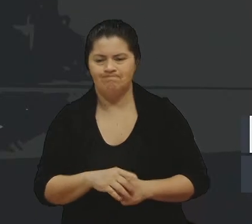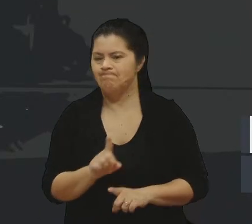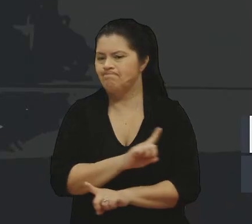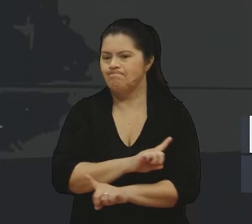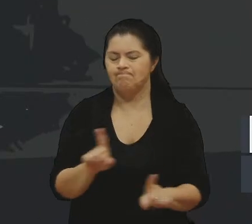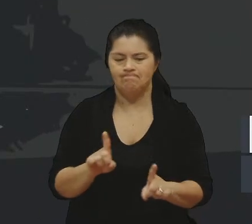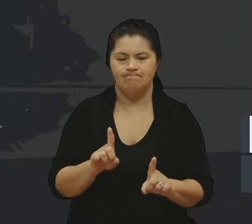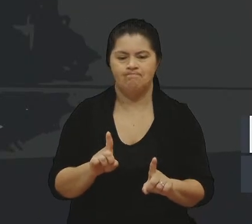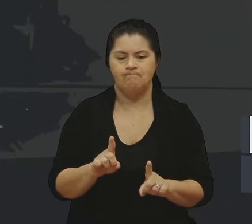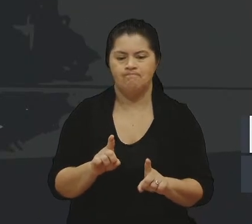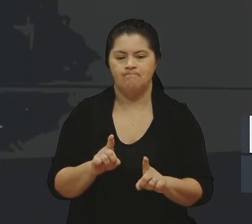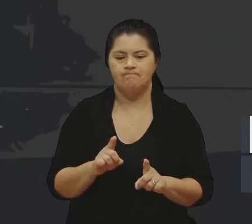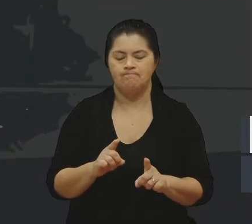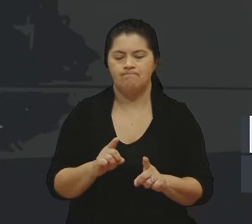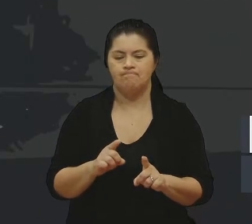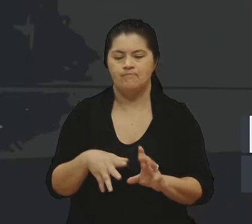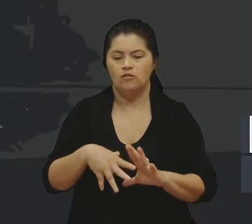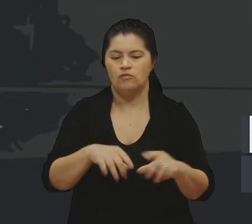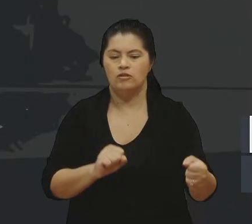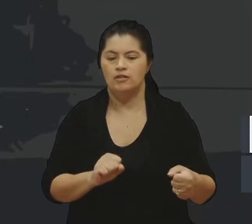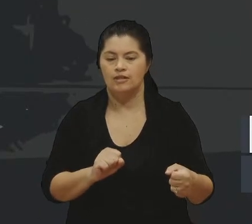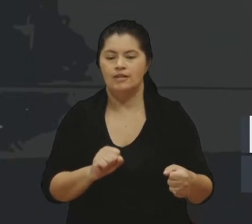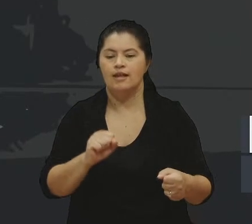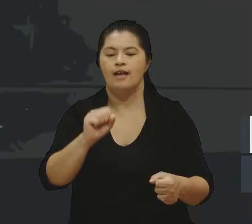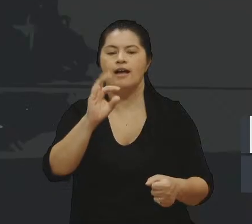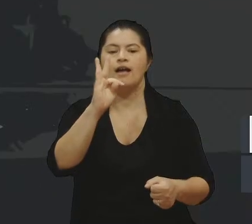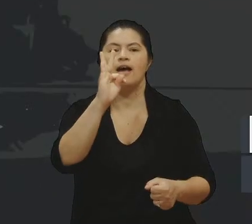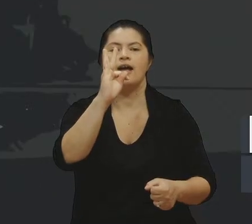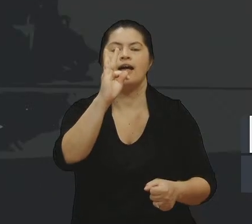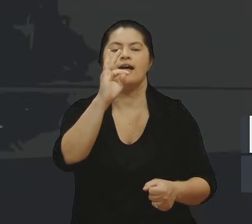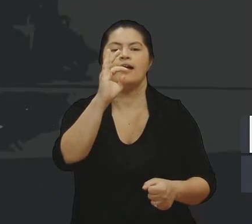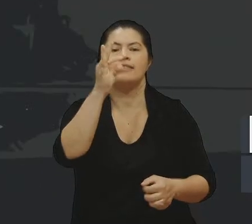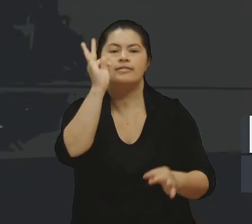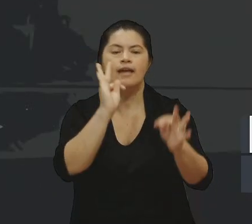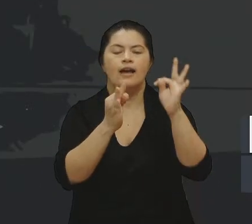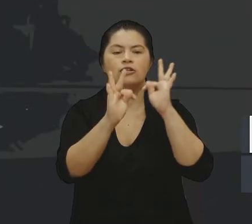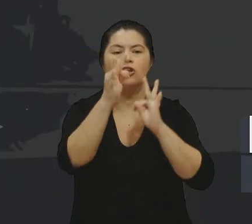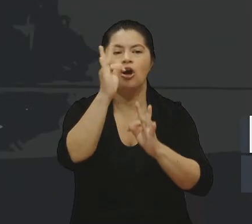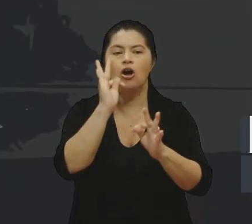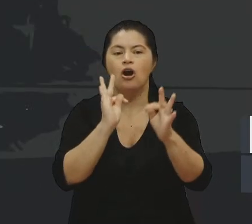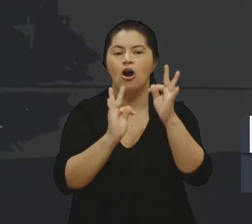A minha formação é tecnólogo em contabilidade. O tecnólogo é o cara que não é bacharel, é o cara que fez